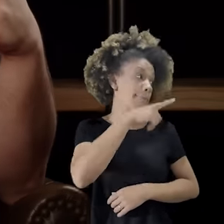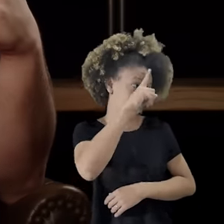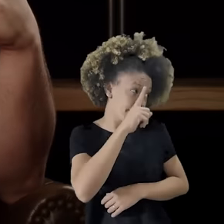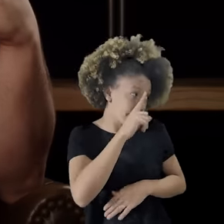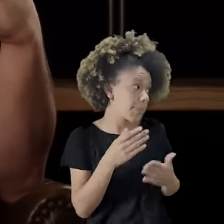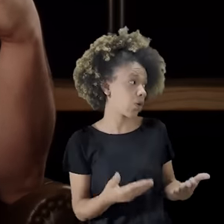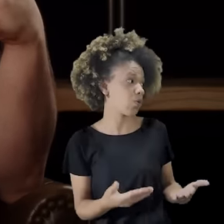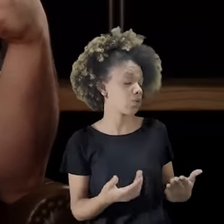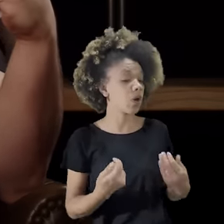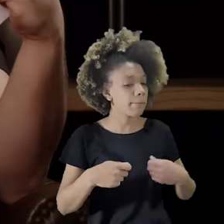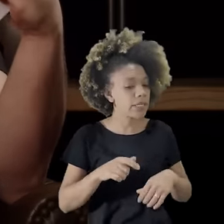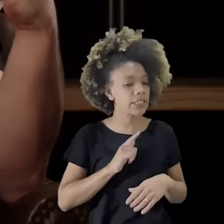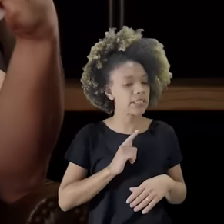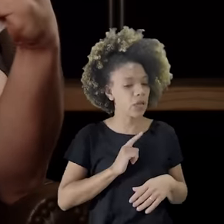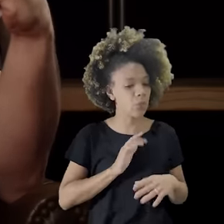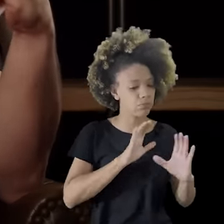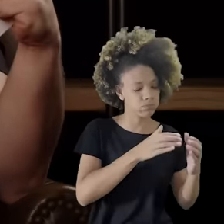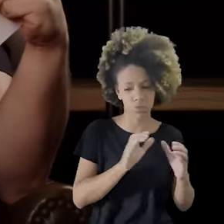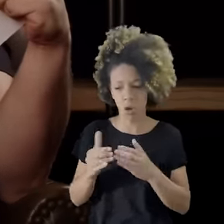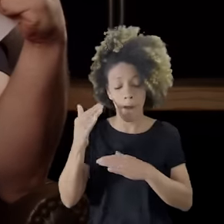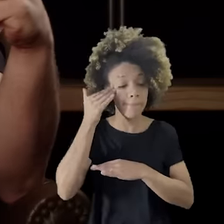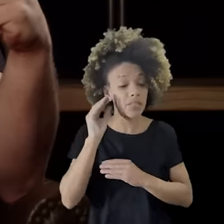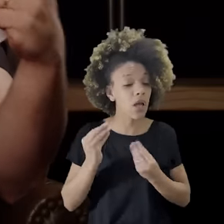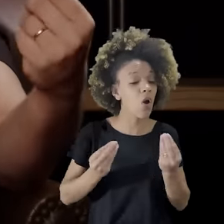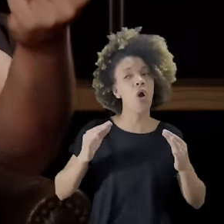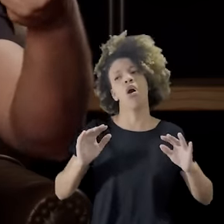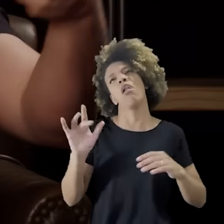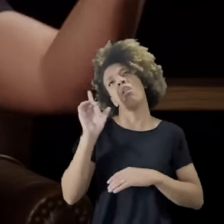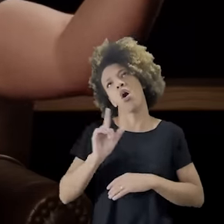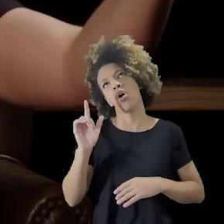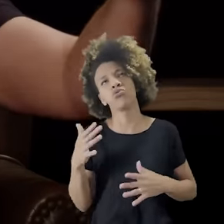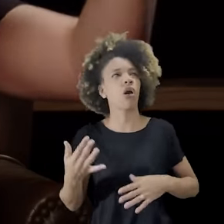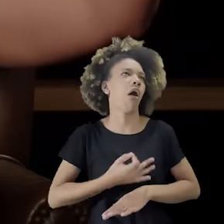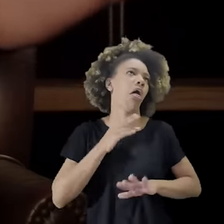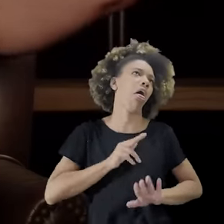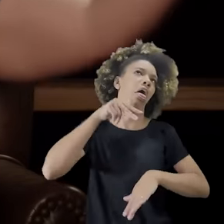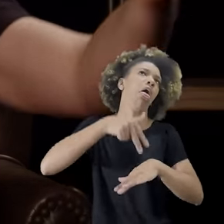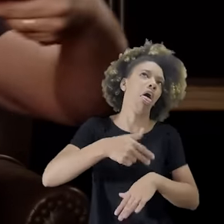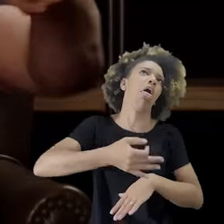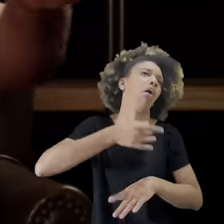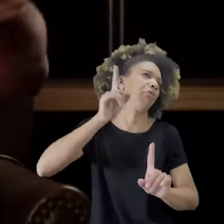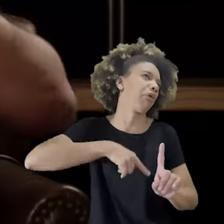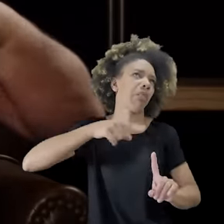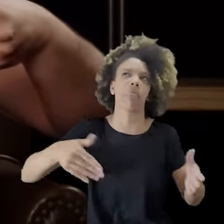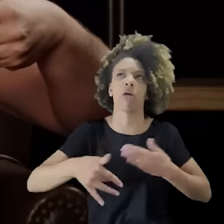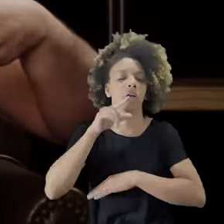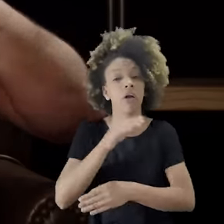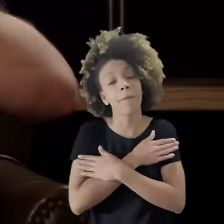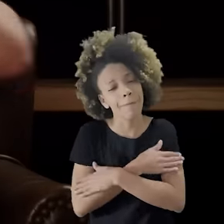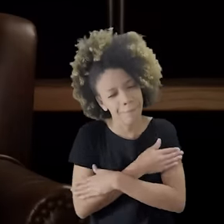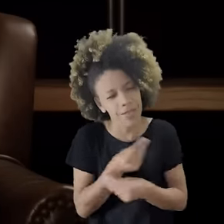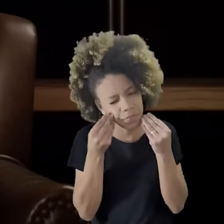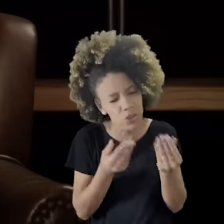Então tem que ter uma parcimônia para entender como é que isso funciona ó eu não tô no lugar de fala vai vir aquele toque cancelado agora no